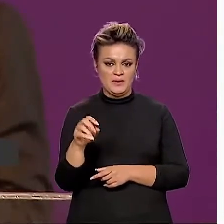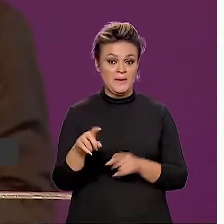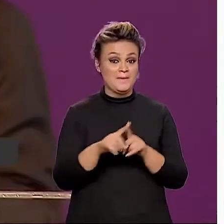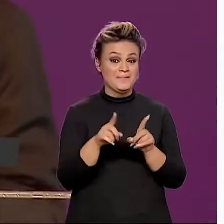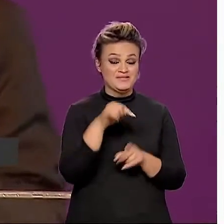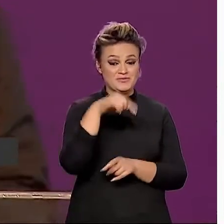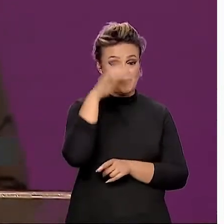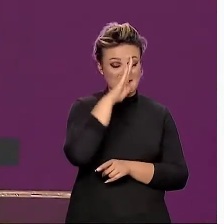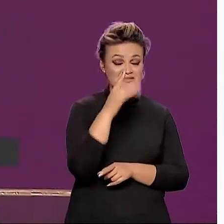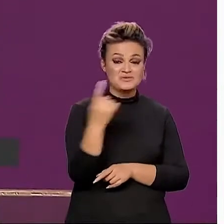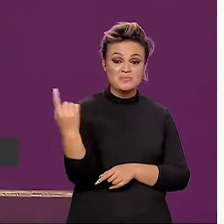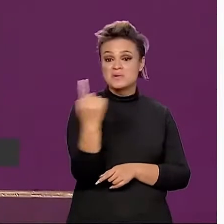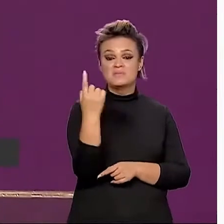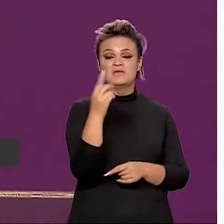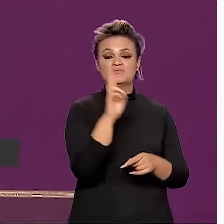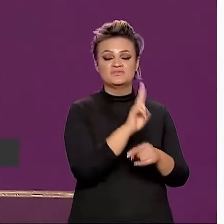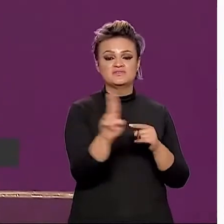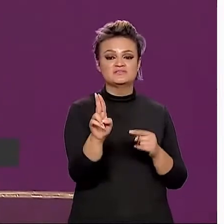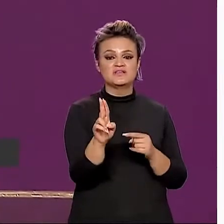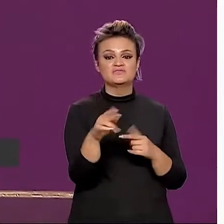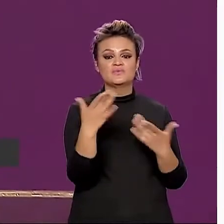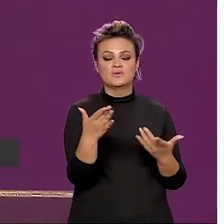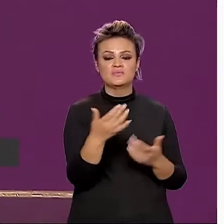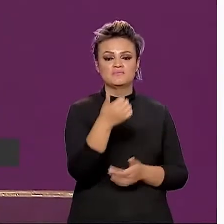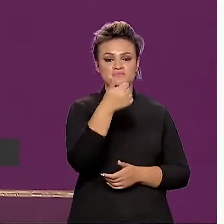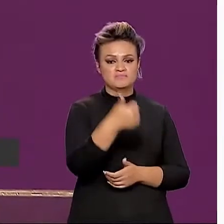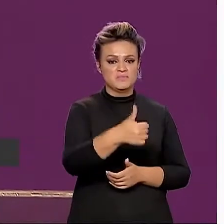foi ter a sua primeira universidade em